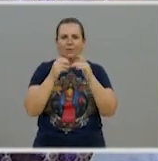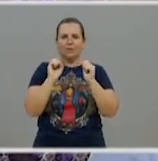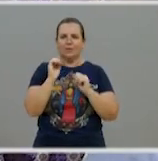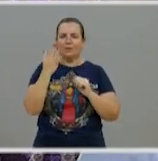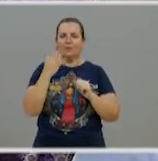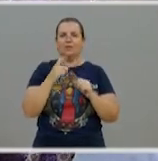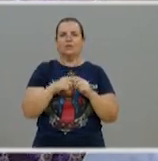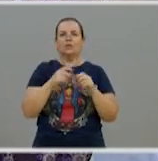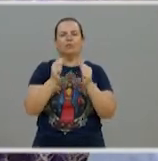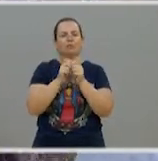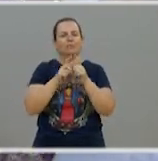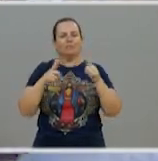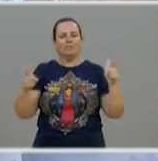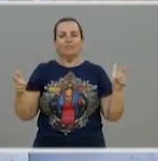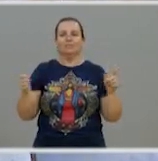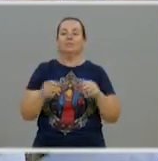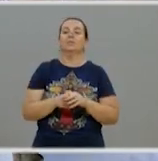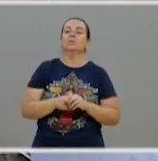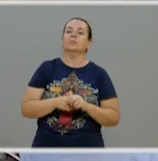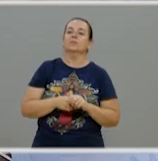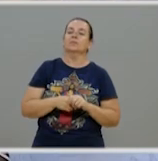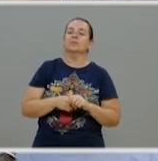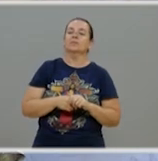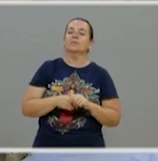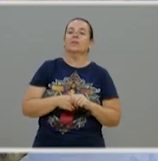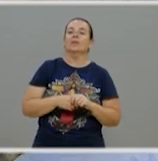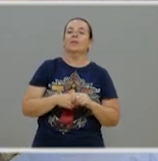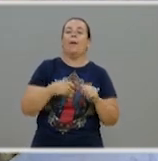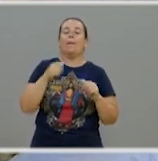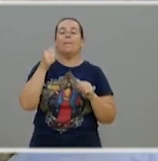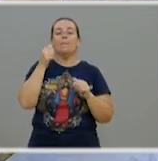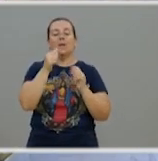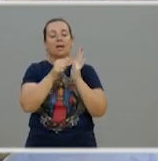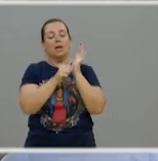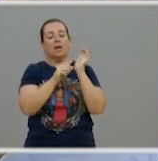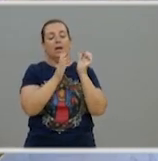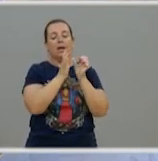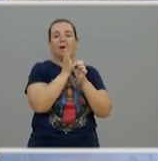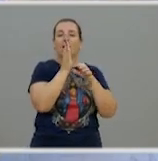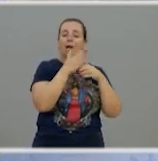imensos. Cantemos. Chagas